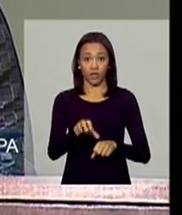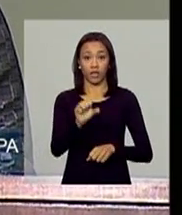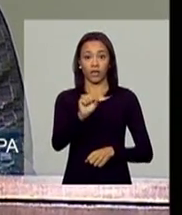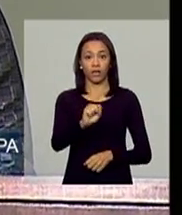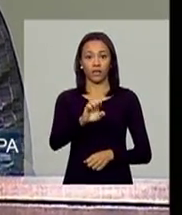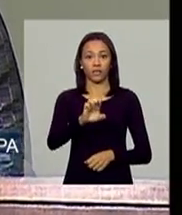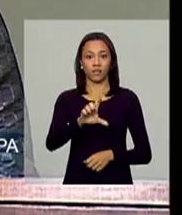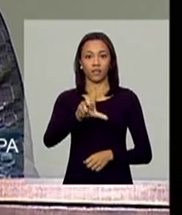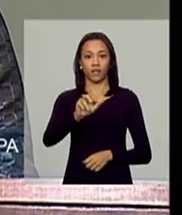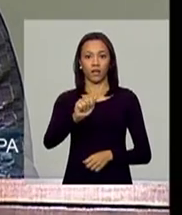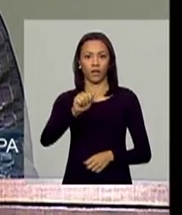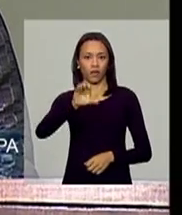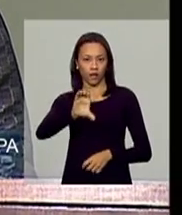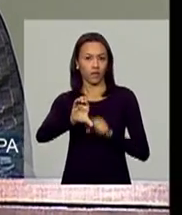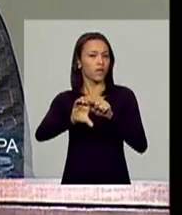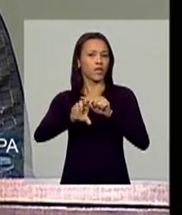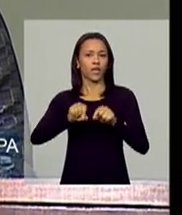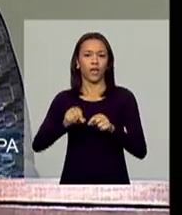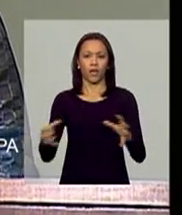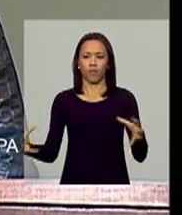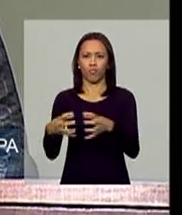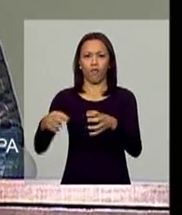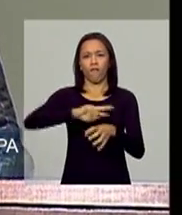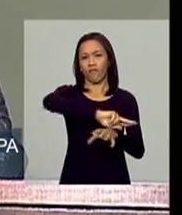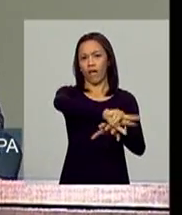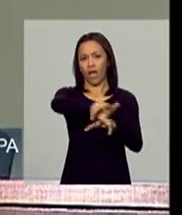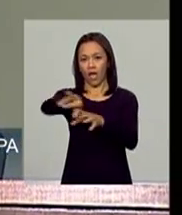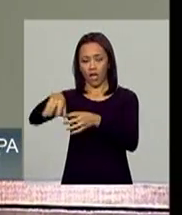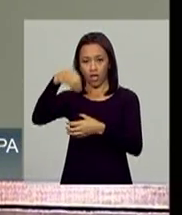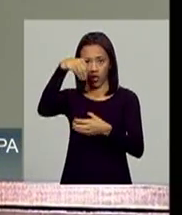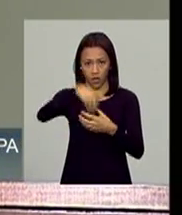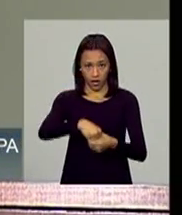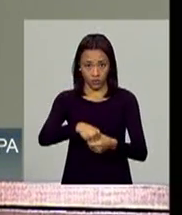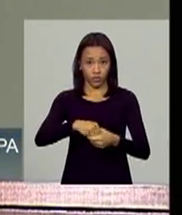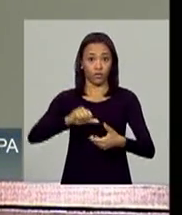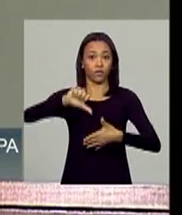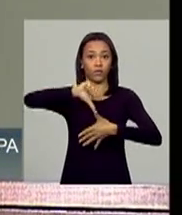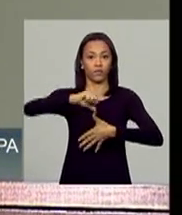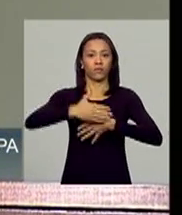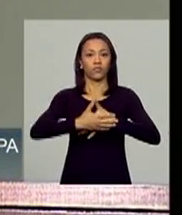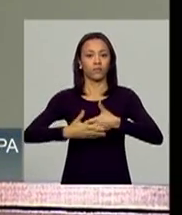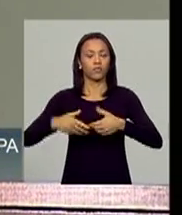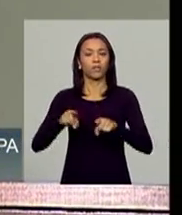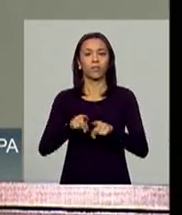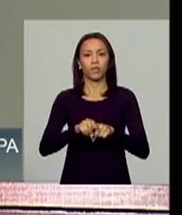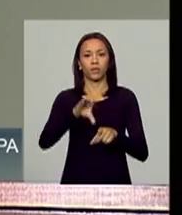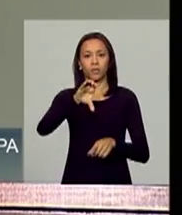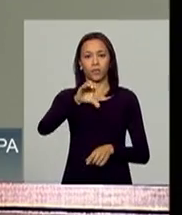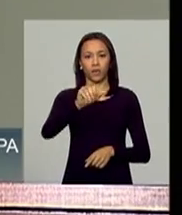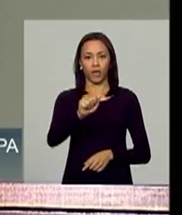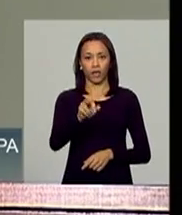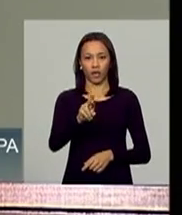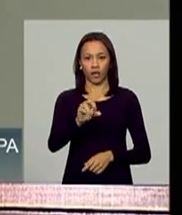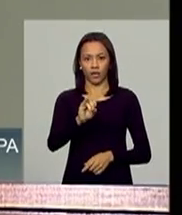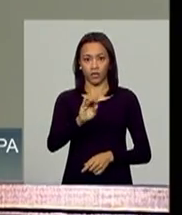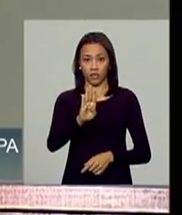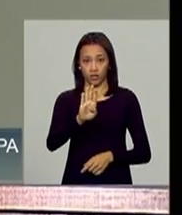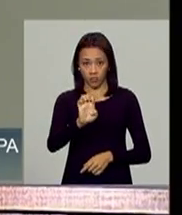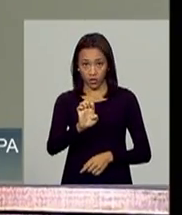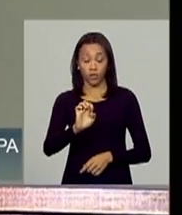que é a Comunidade dos Estados Latino-Americanos e Caribenhos,